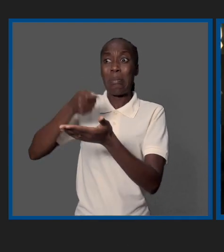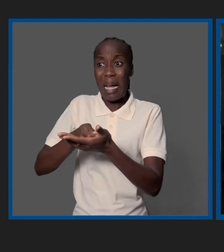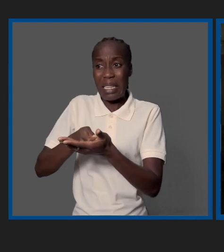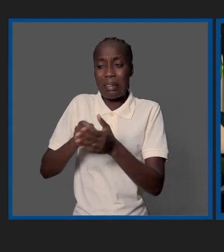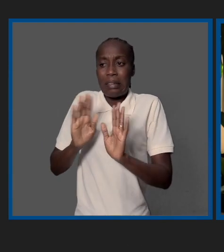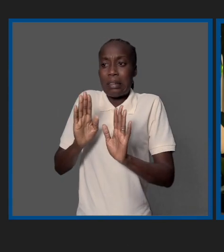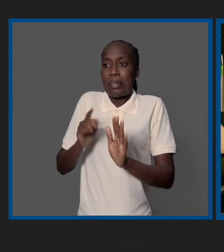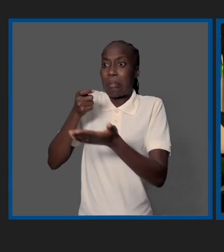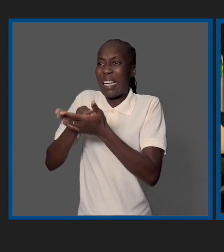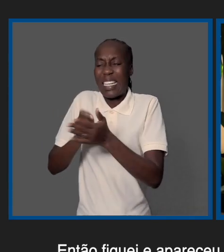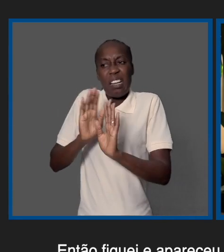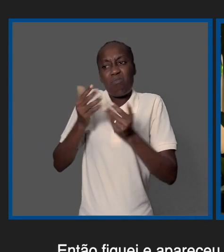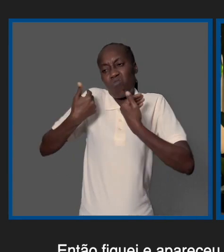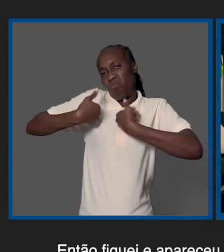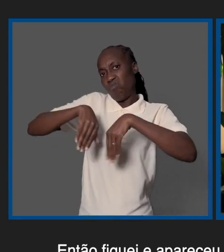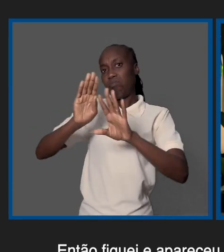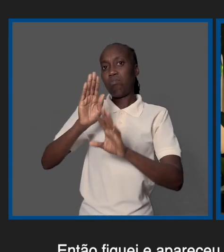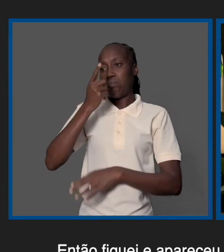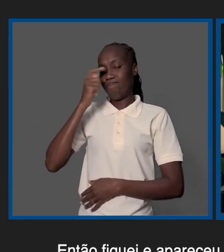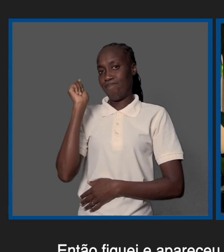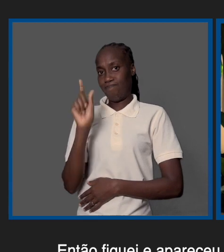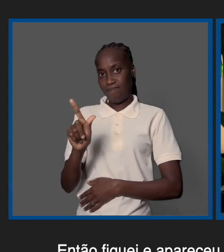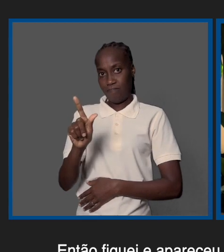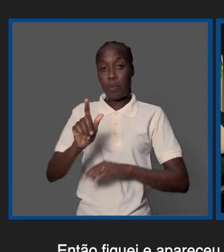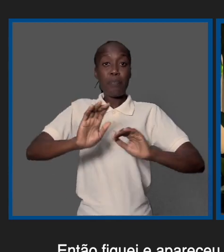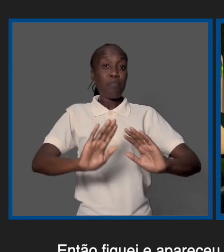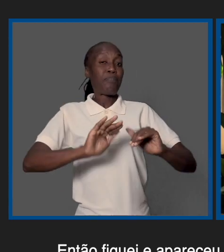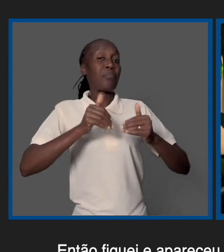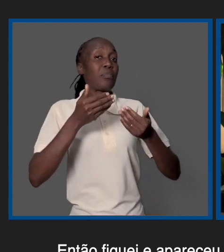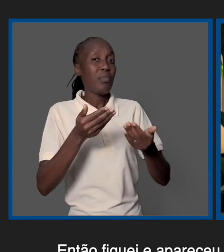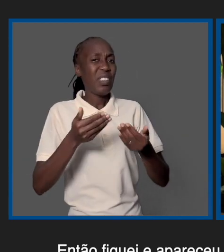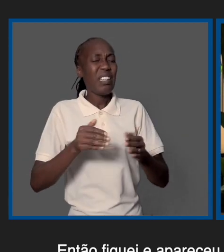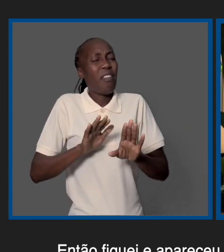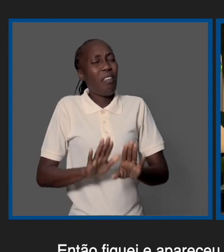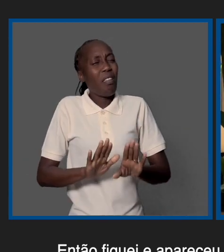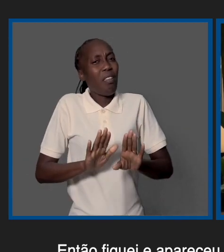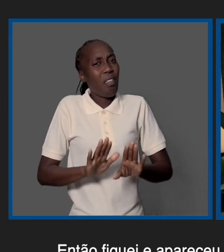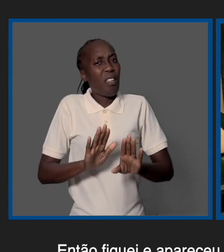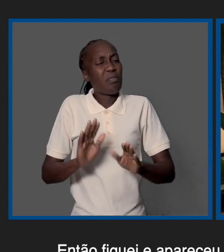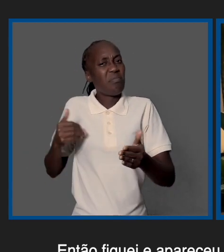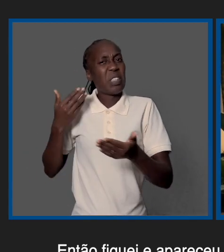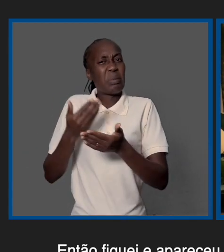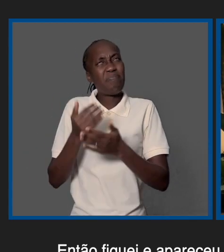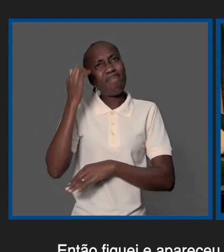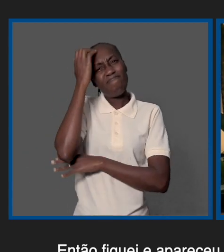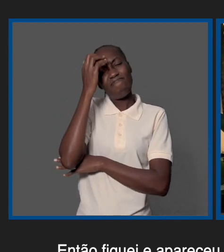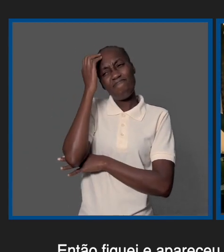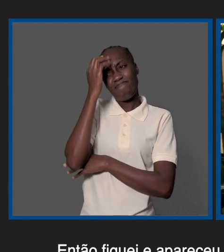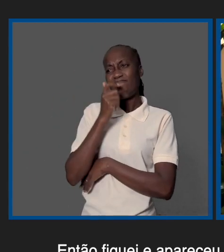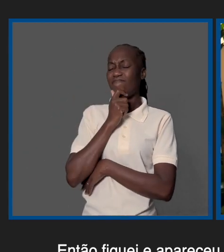eu deixei. Então, quando fiquei, pensei, veio alguém, me deu uma